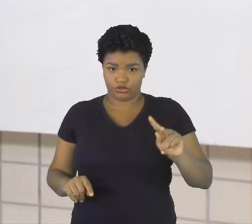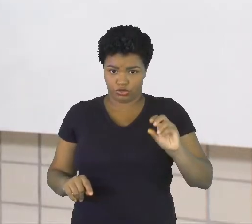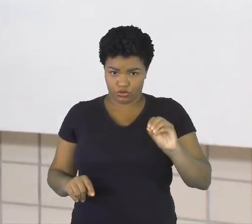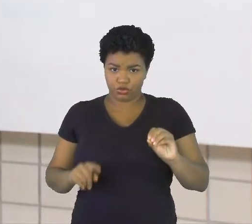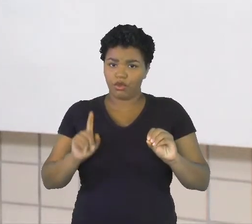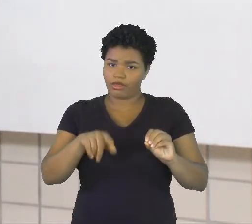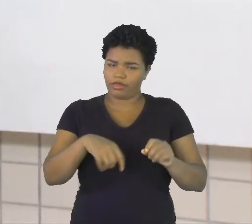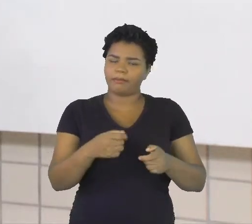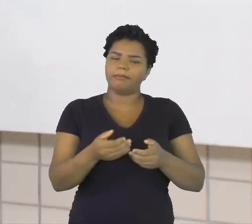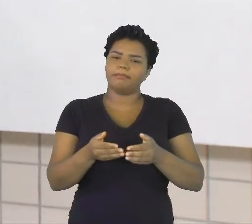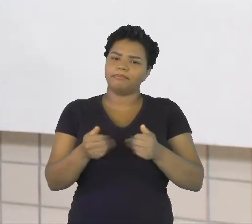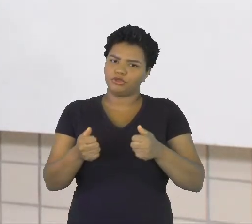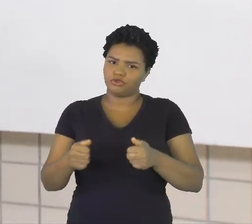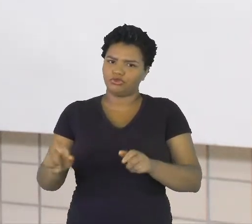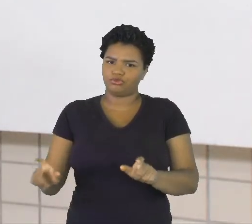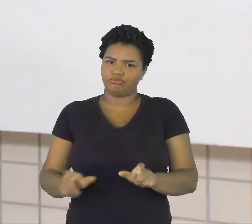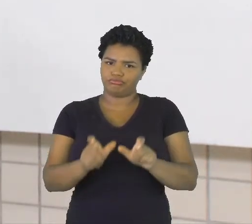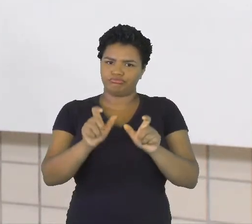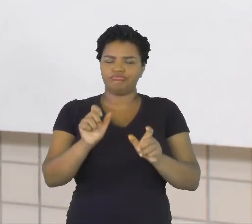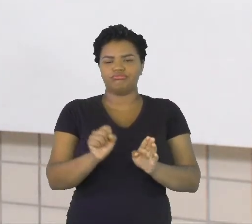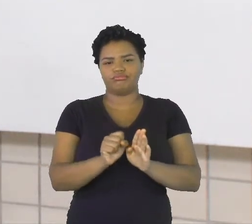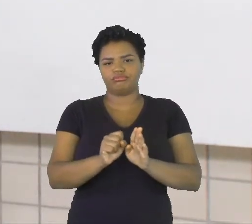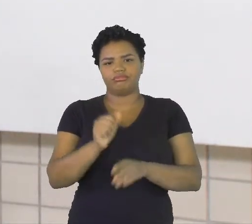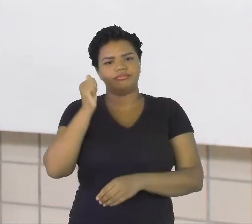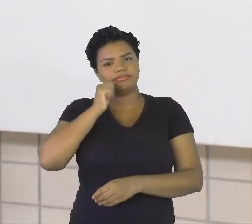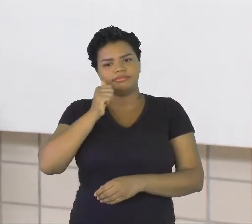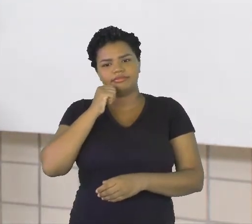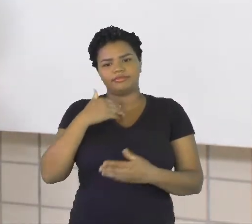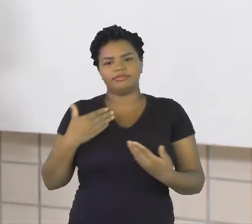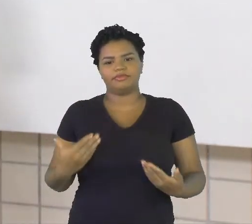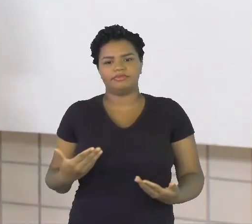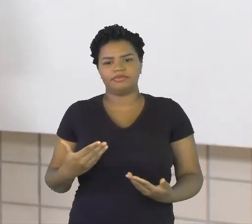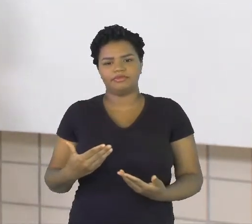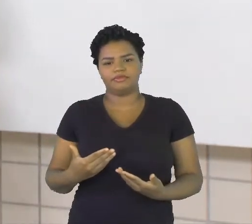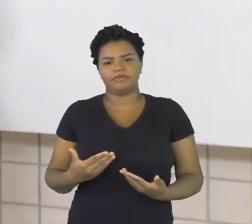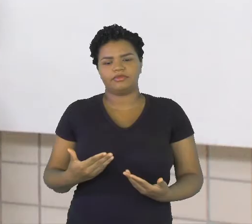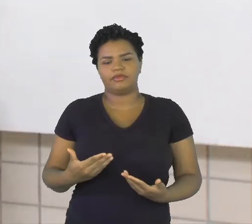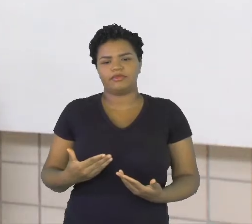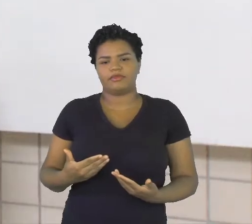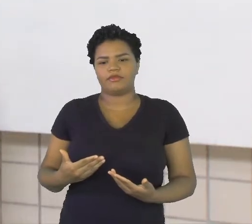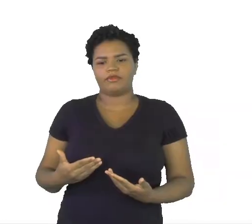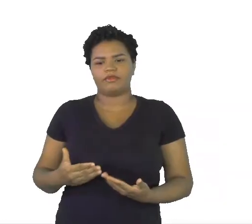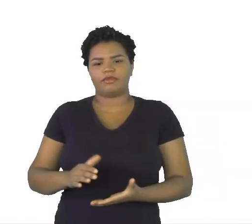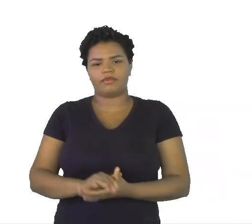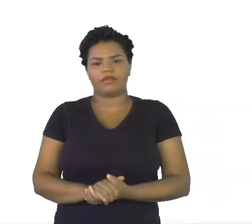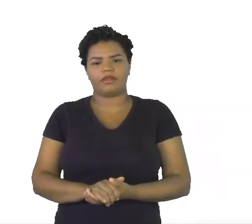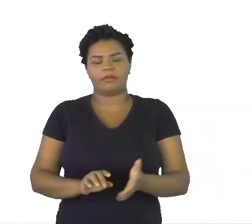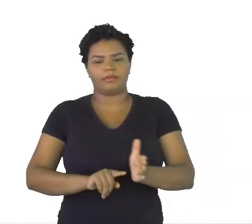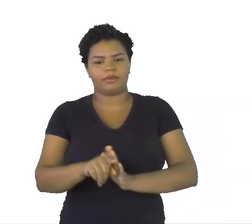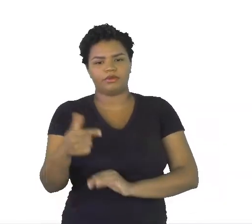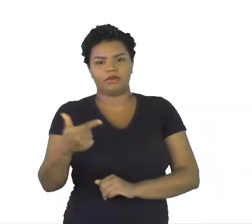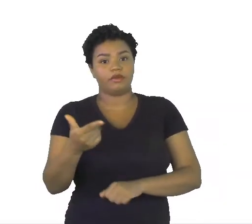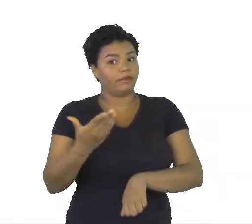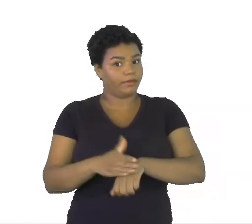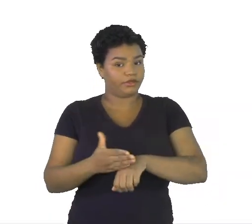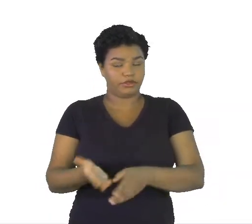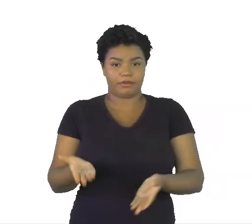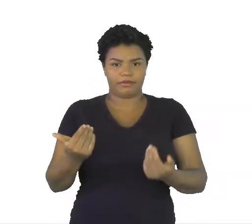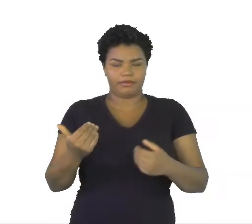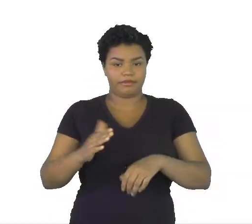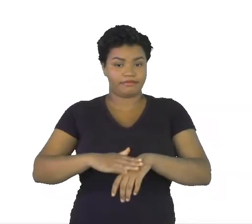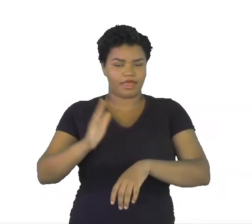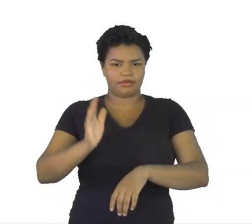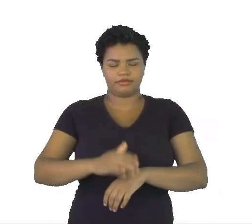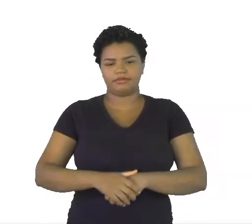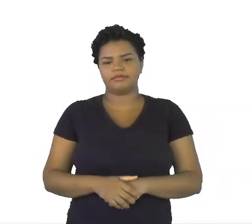cavalo pulou. Vamos praticar mais. Questão de número 2 aqui na tela, ó.